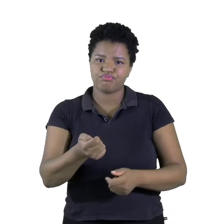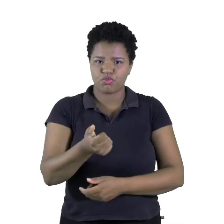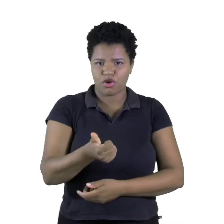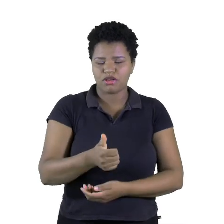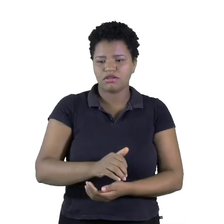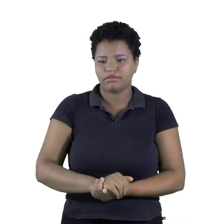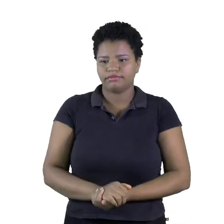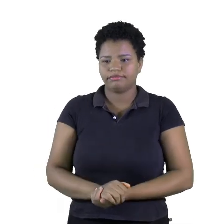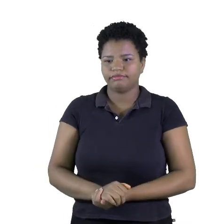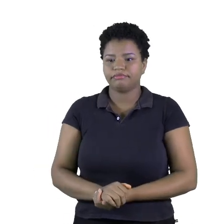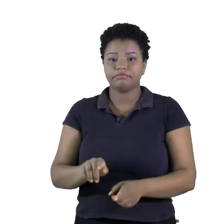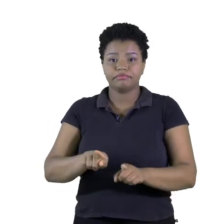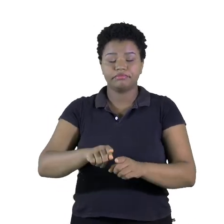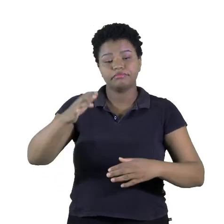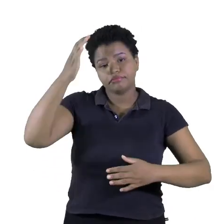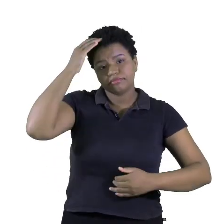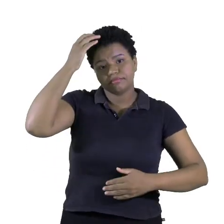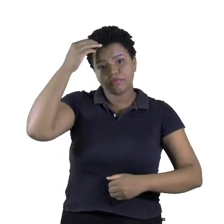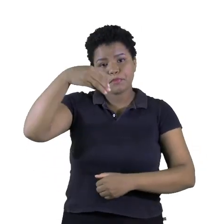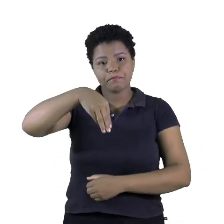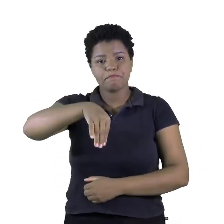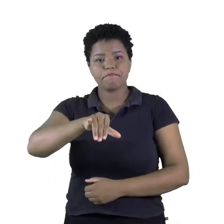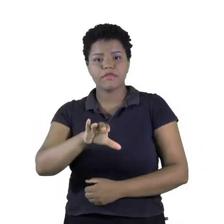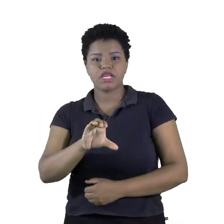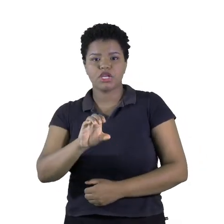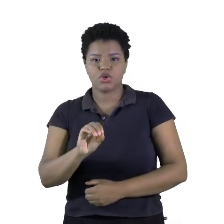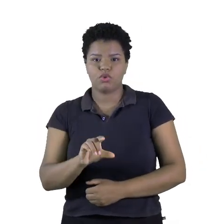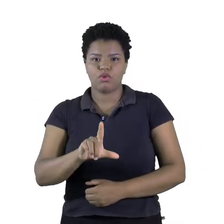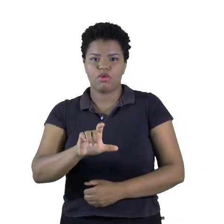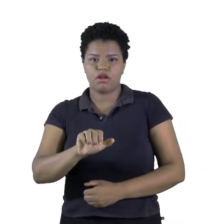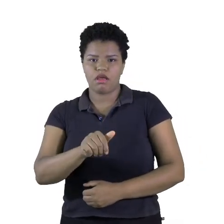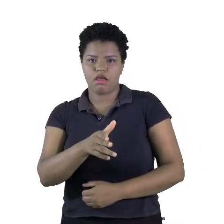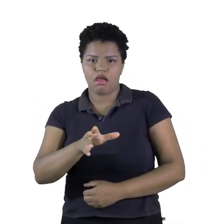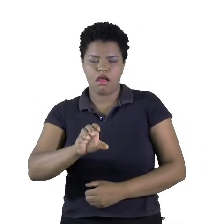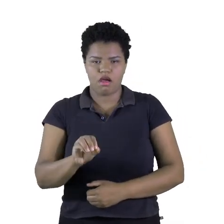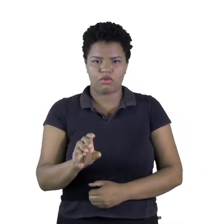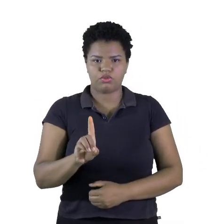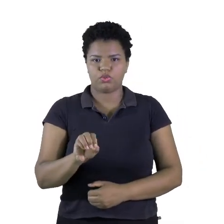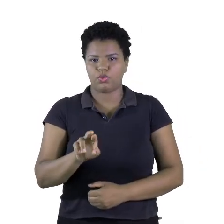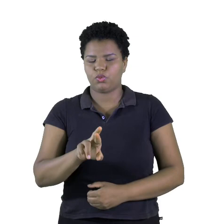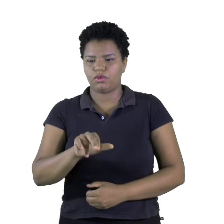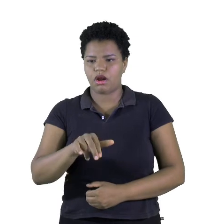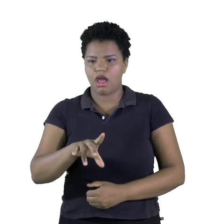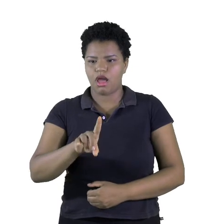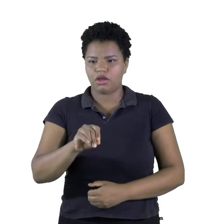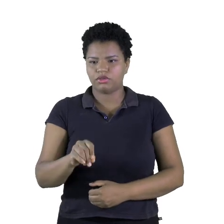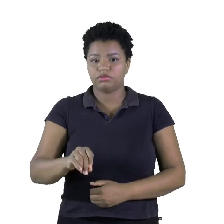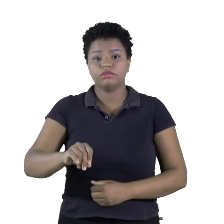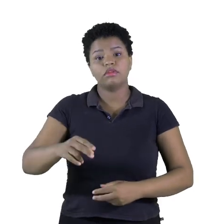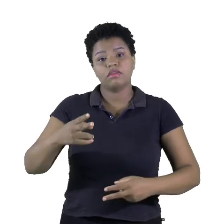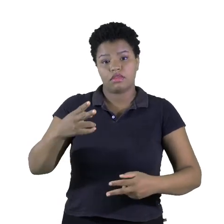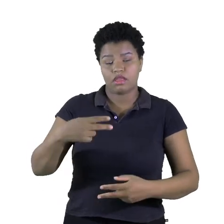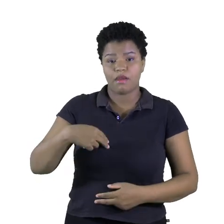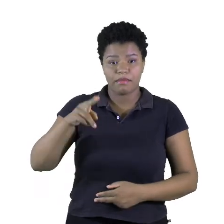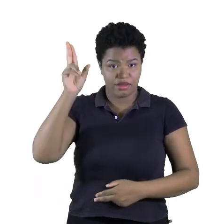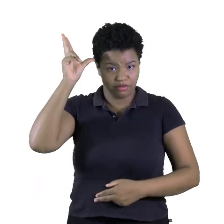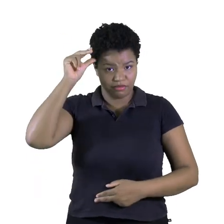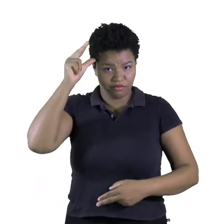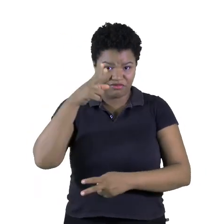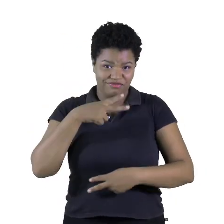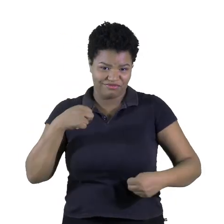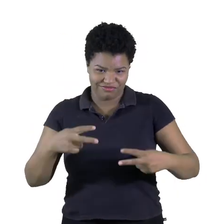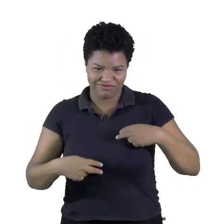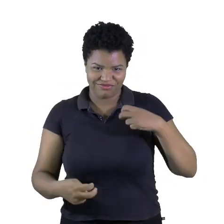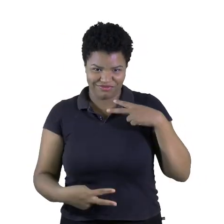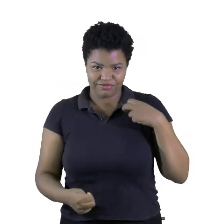mico-leão dourado, a zebra, né? A zebra a gente vê ela relatada lá no Madagascar também, no filmezinho. E a